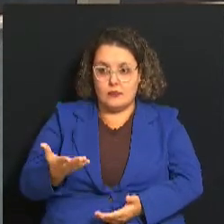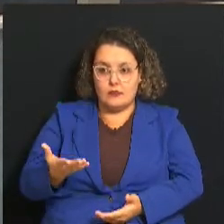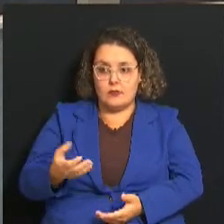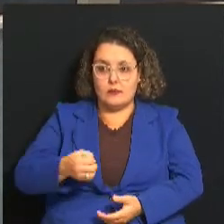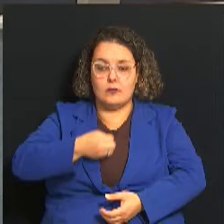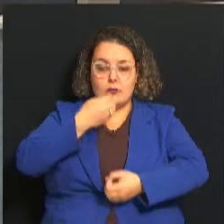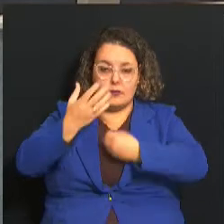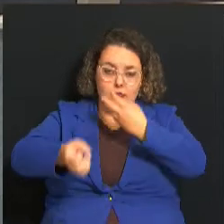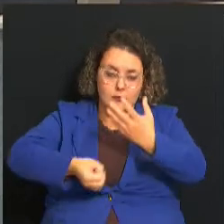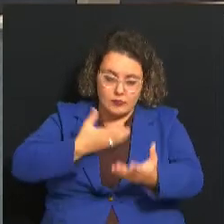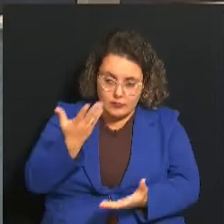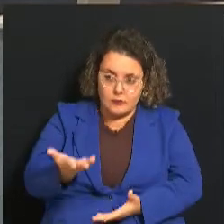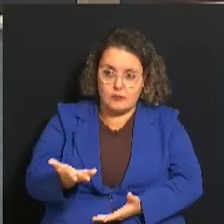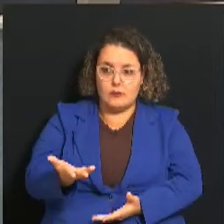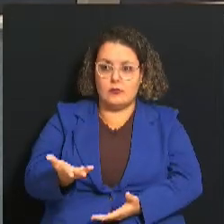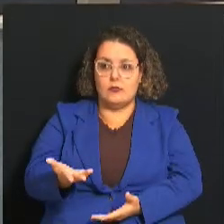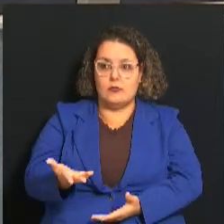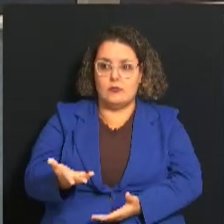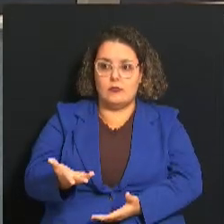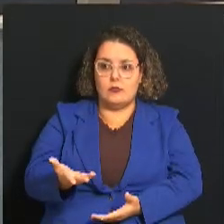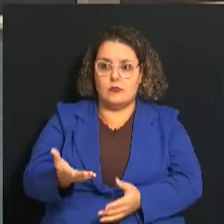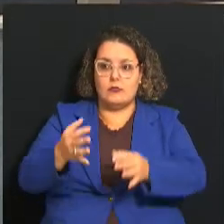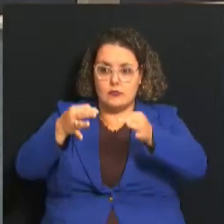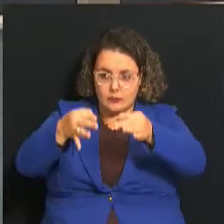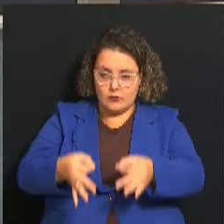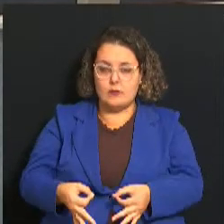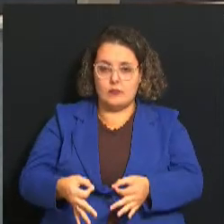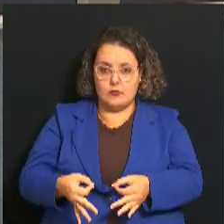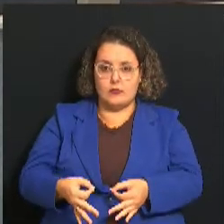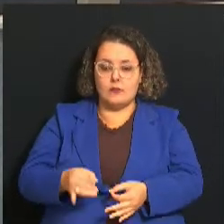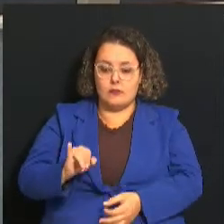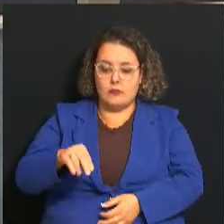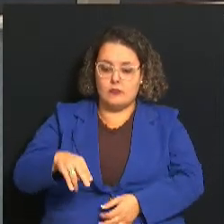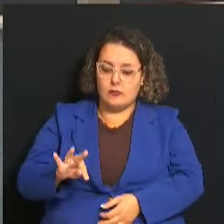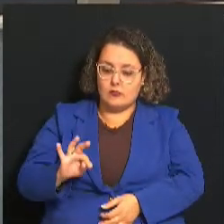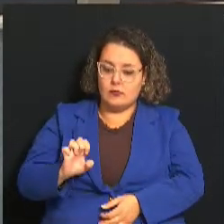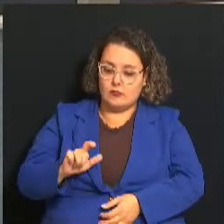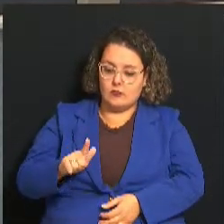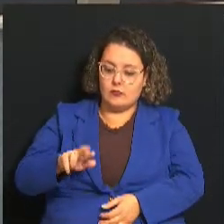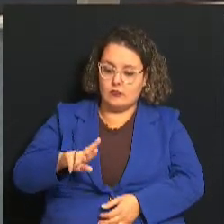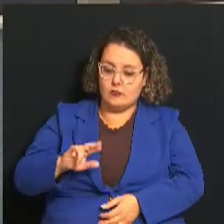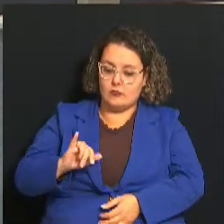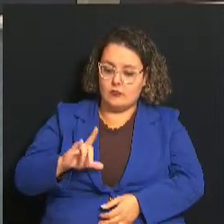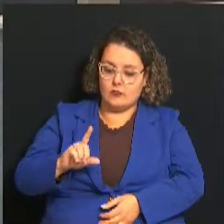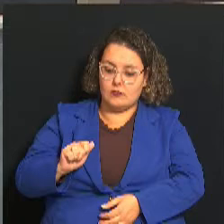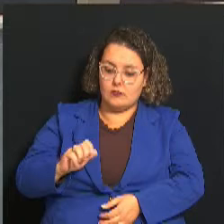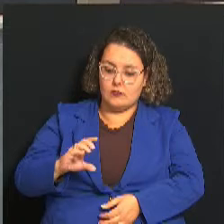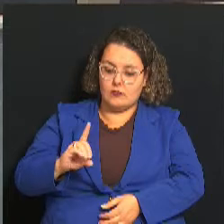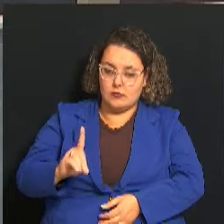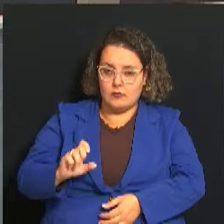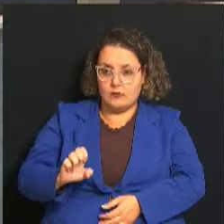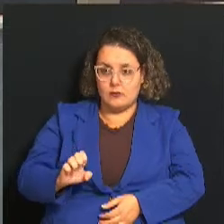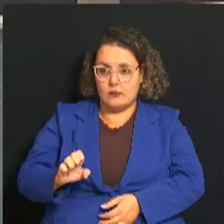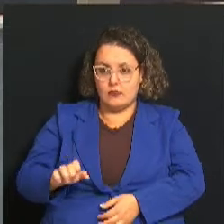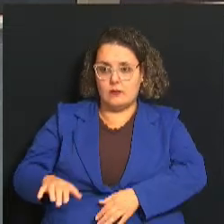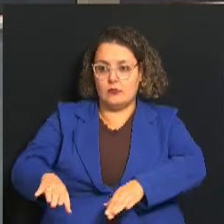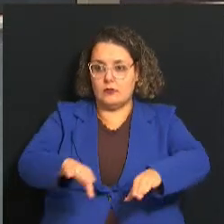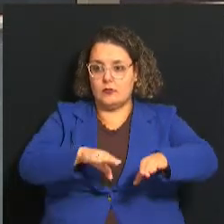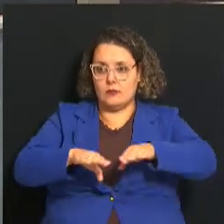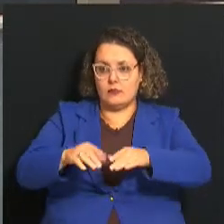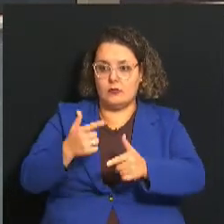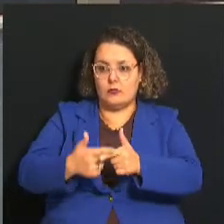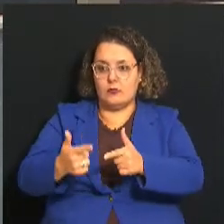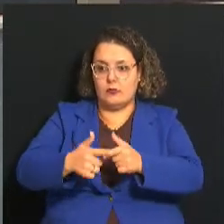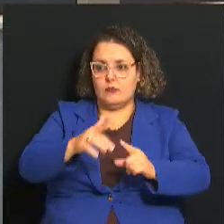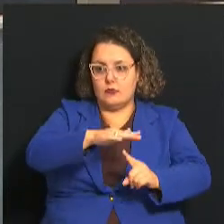e integridade. A gente precisa de mais integridade e mais cooperação entre nós, senão o problema ambiental não vai ser resolvido nem agora e